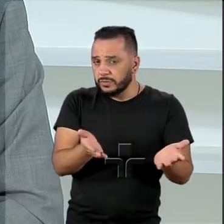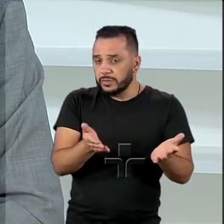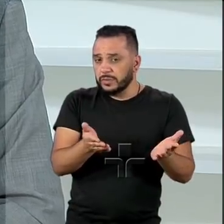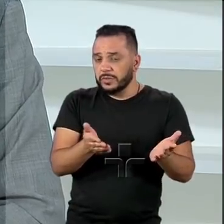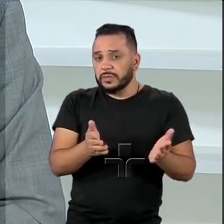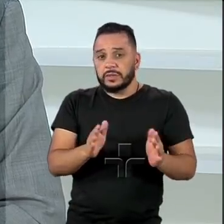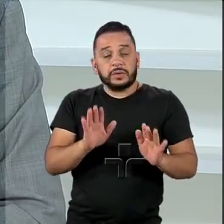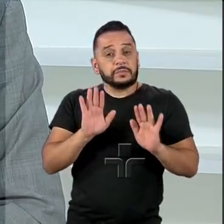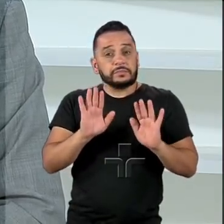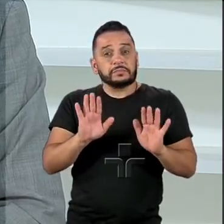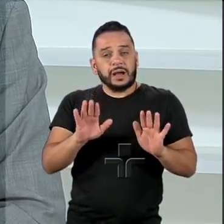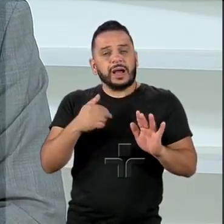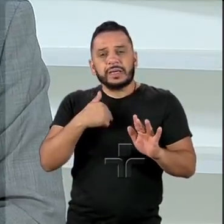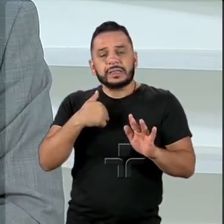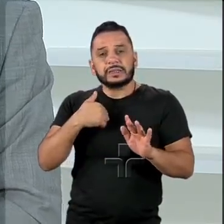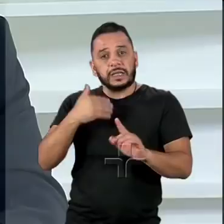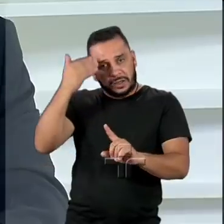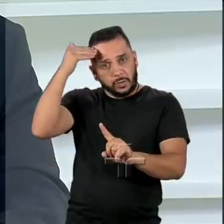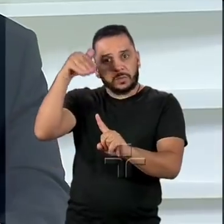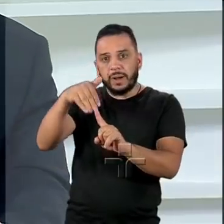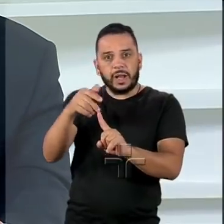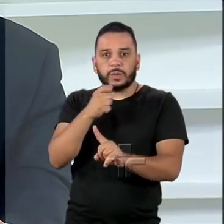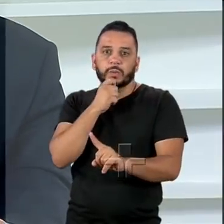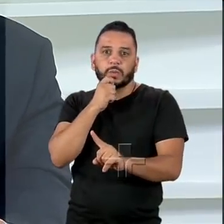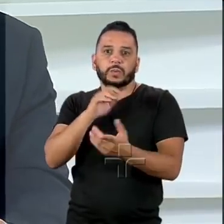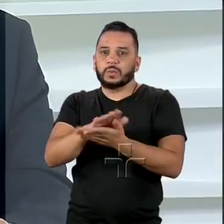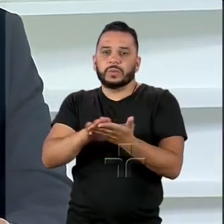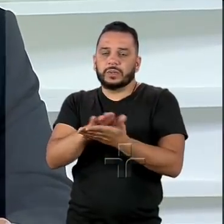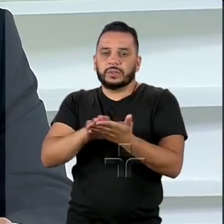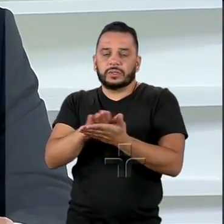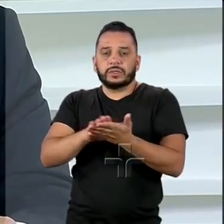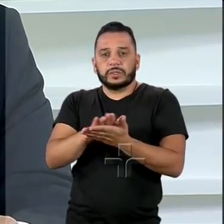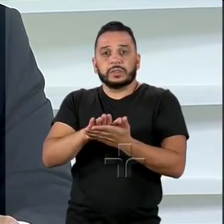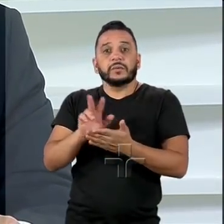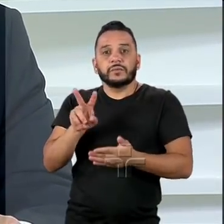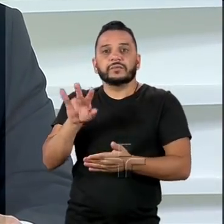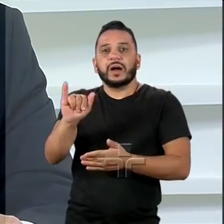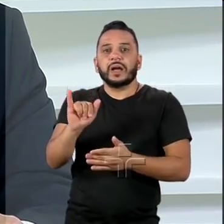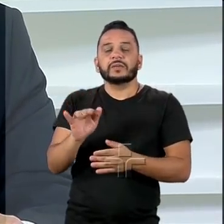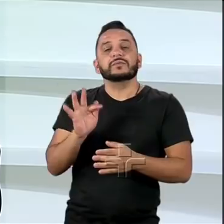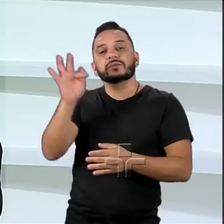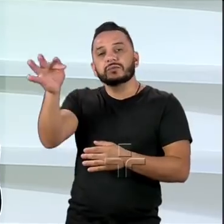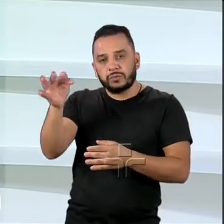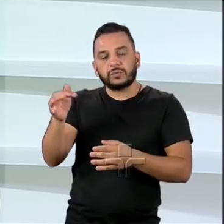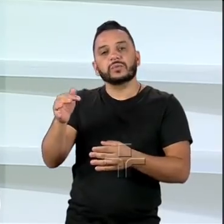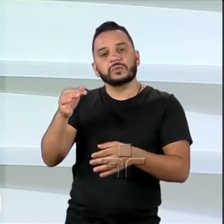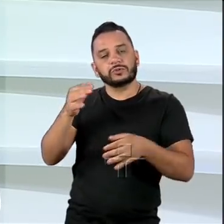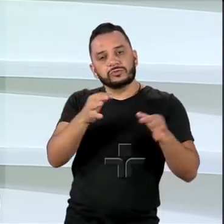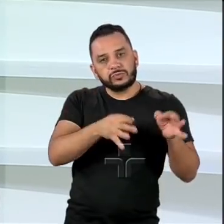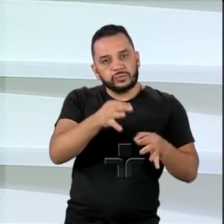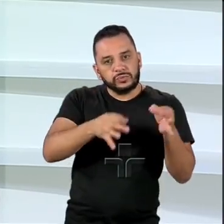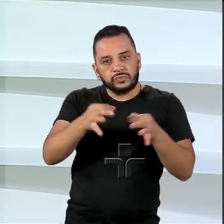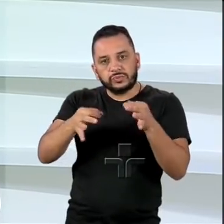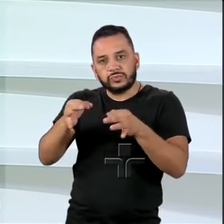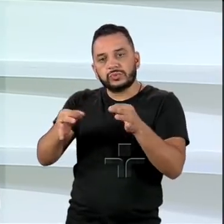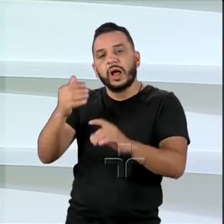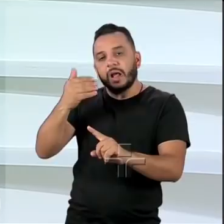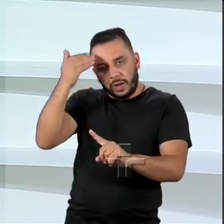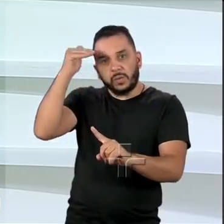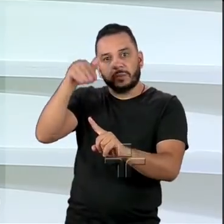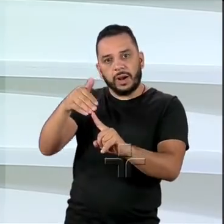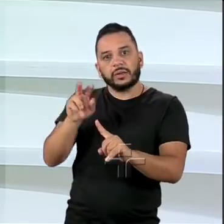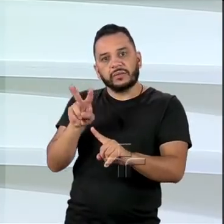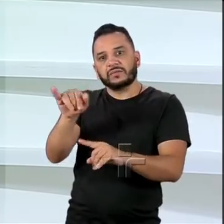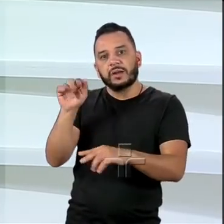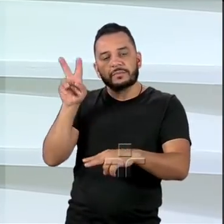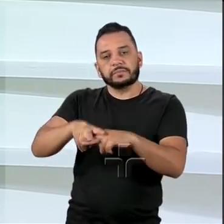sequer ainda foi definida. Rogério, por favor. Bem, de fato nós temos que discutir o modo